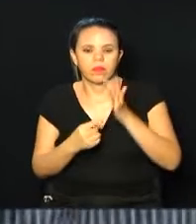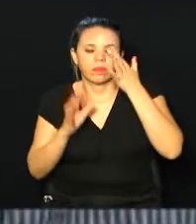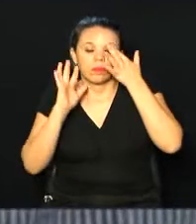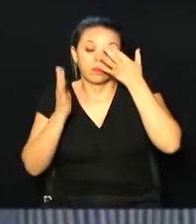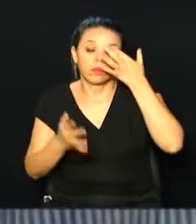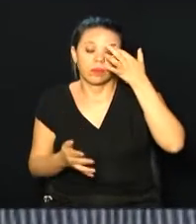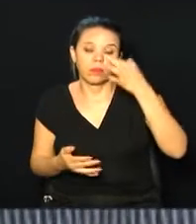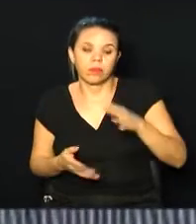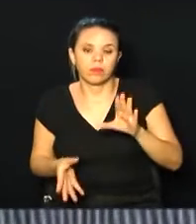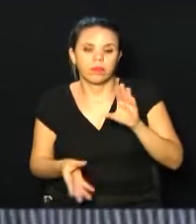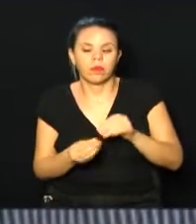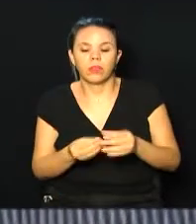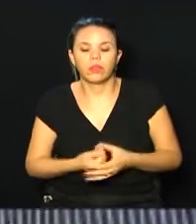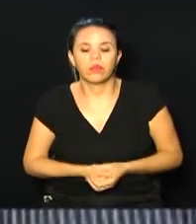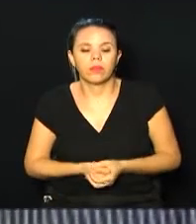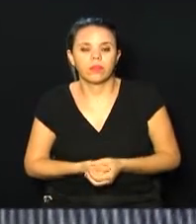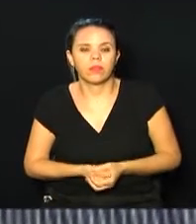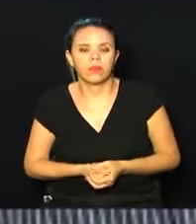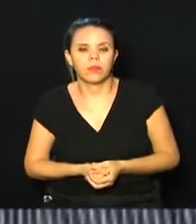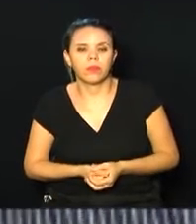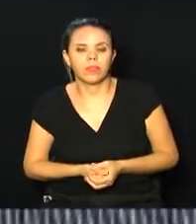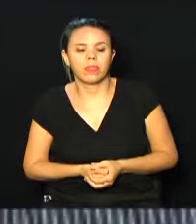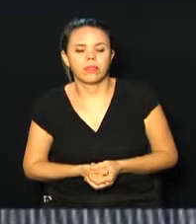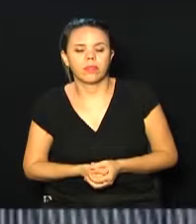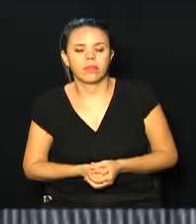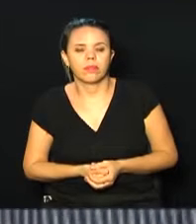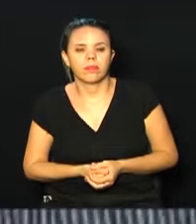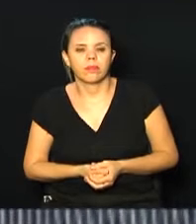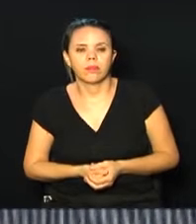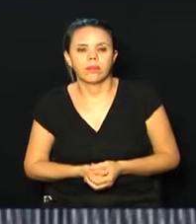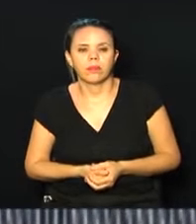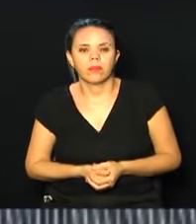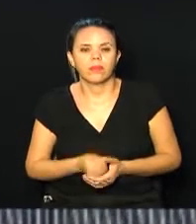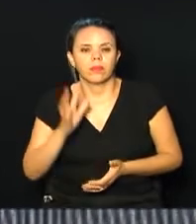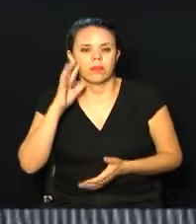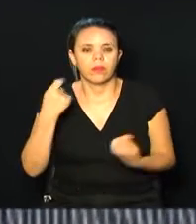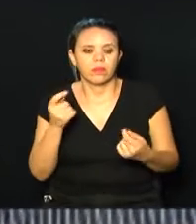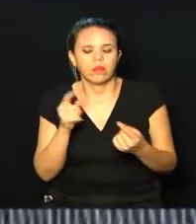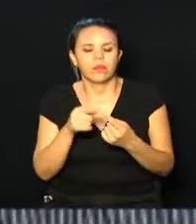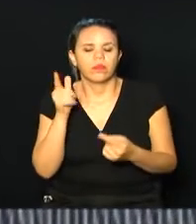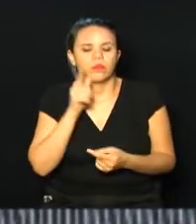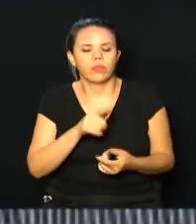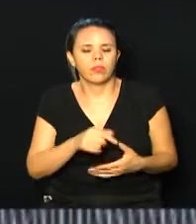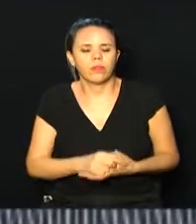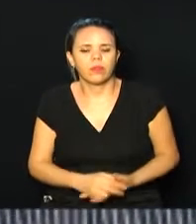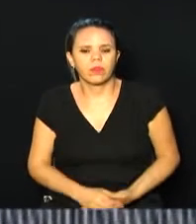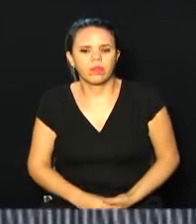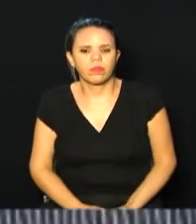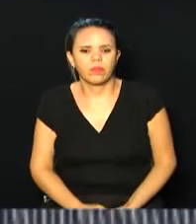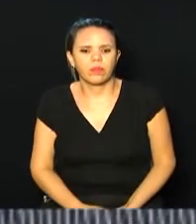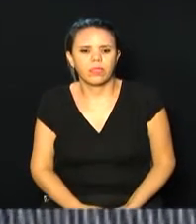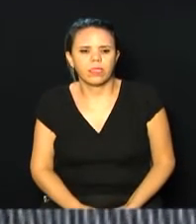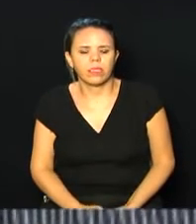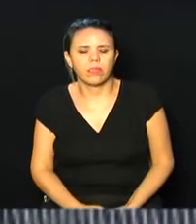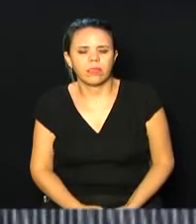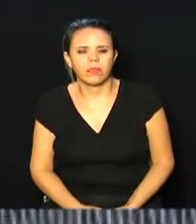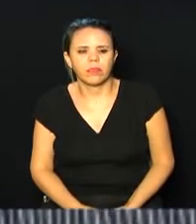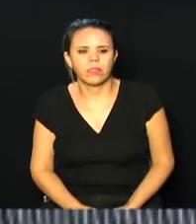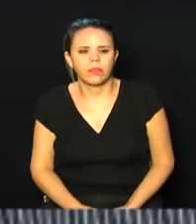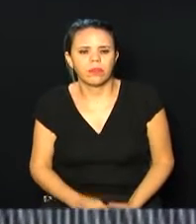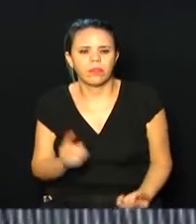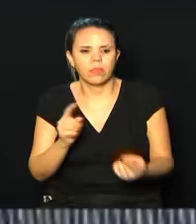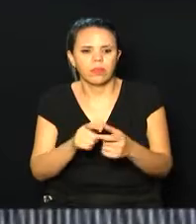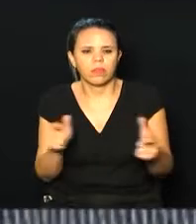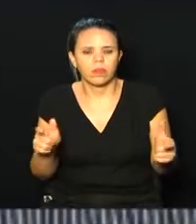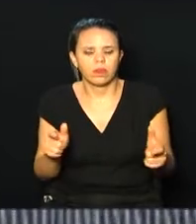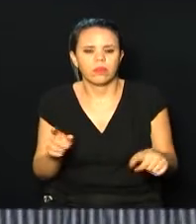solução definitiva para que nós possamos ter os resultados que nós precisamos alcançar. Então, acho que esse é o grande objetivo